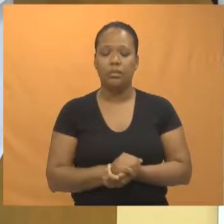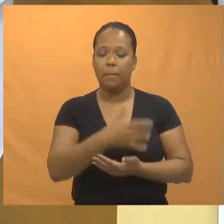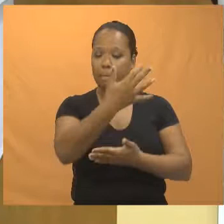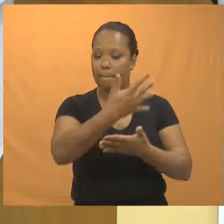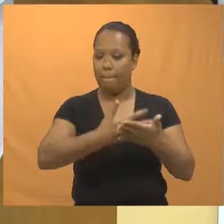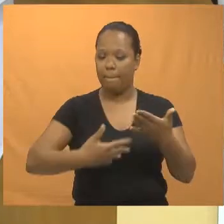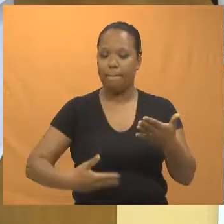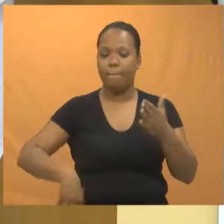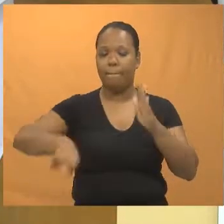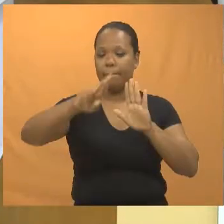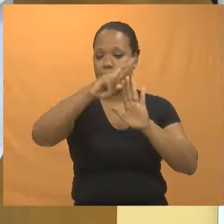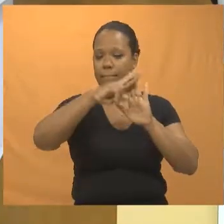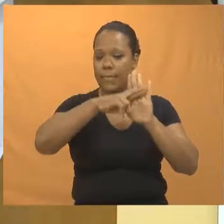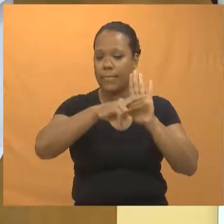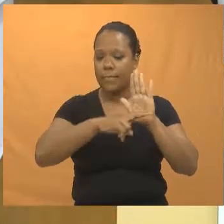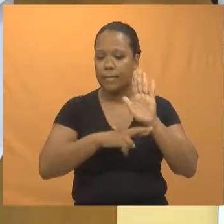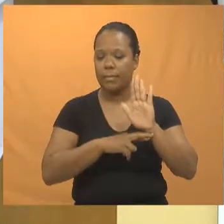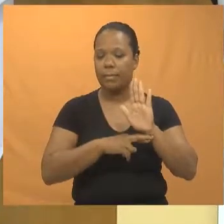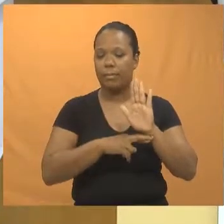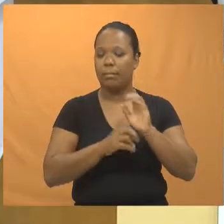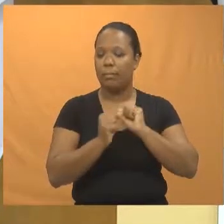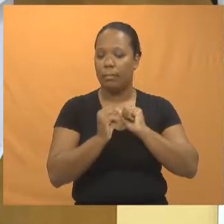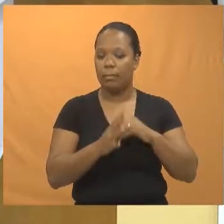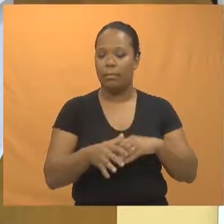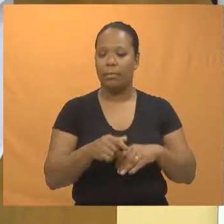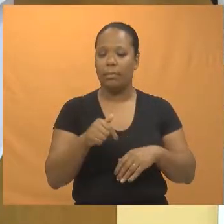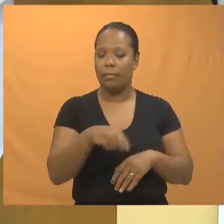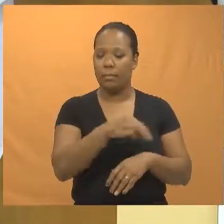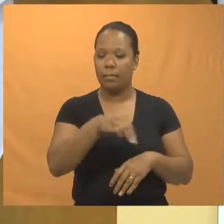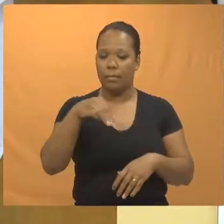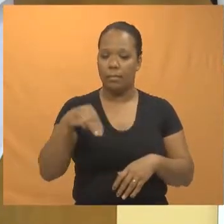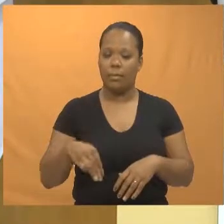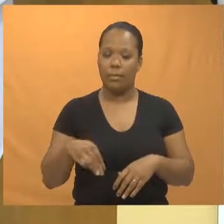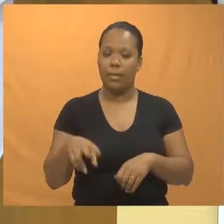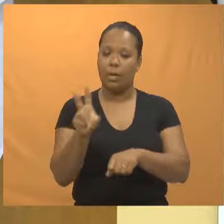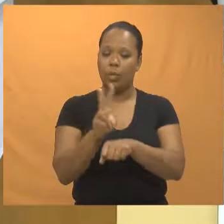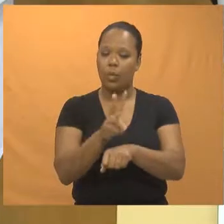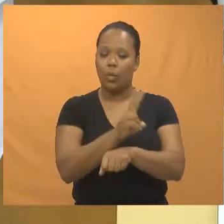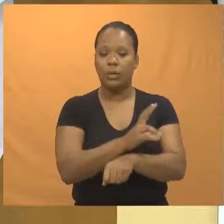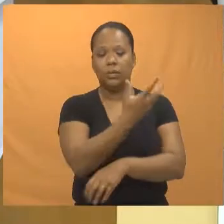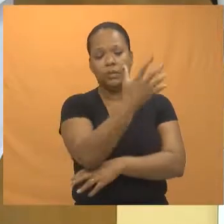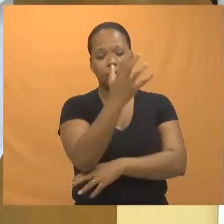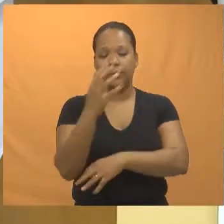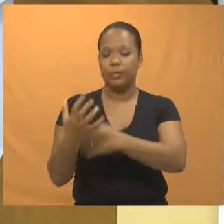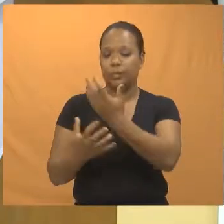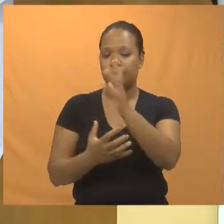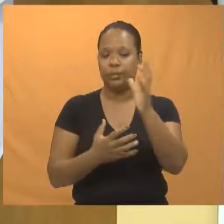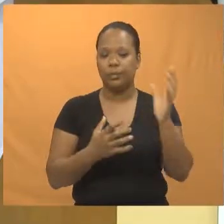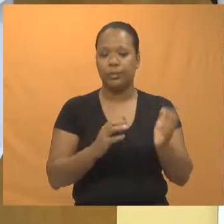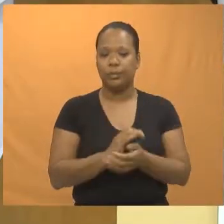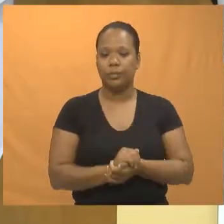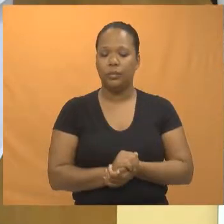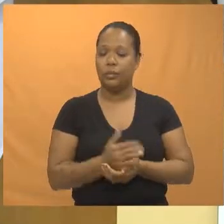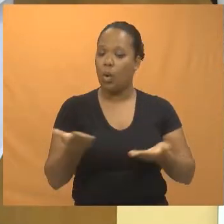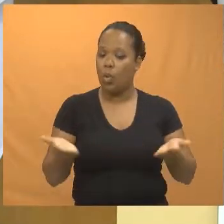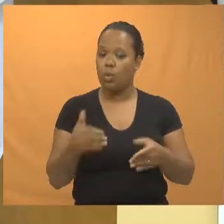estabelecendo normativas para as atividades municipais voltadas à proteção do meio ambiente. E é isso que